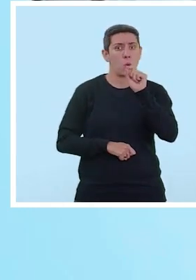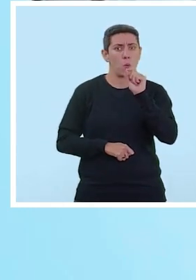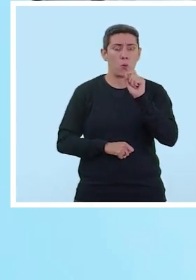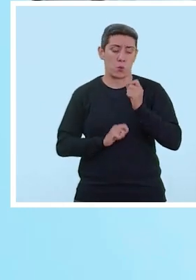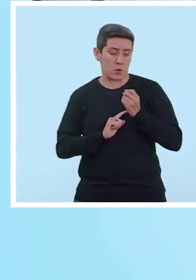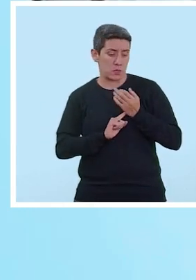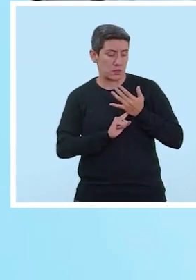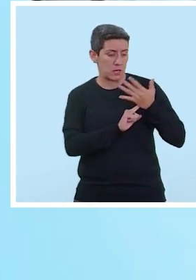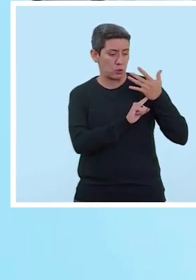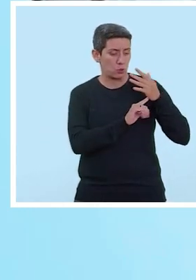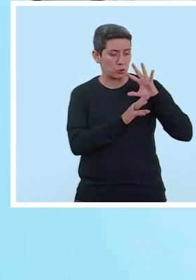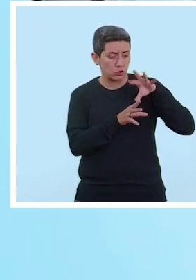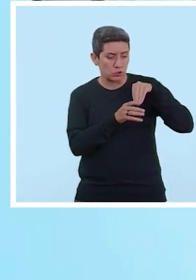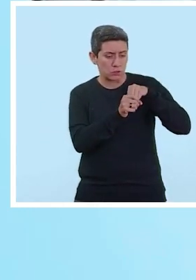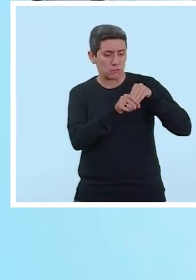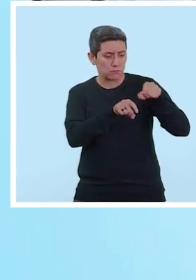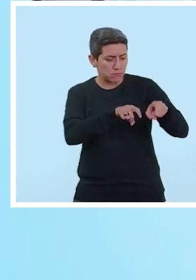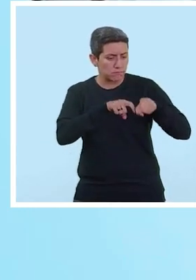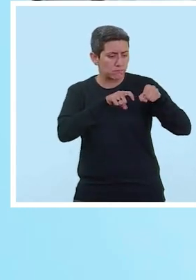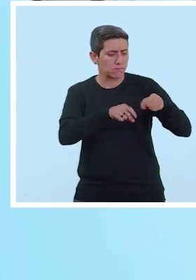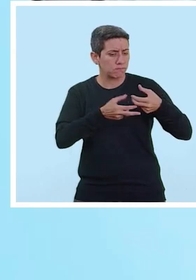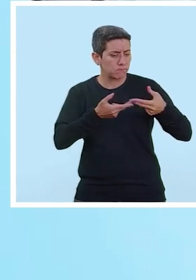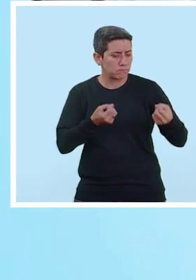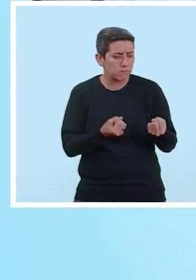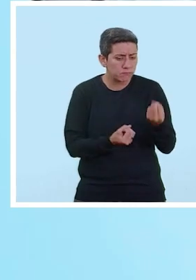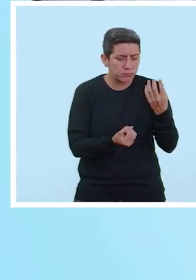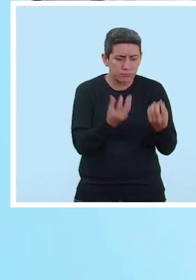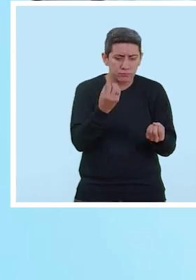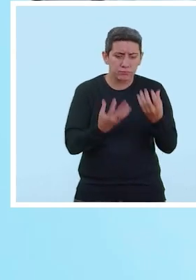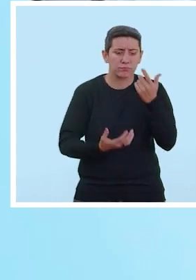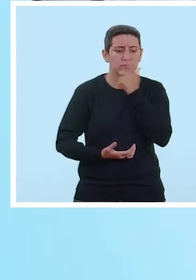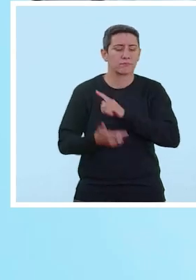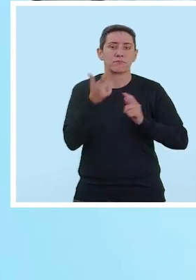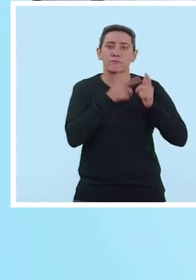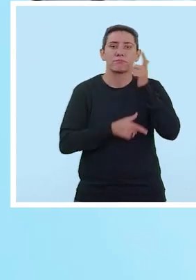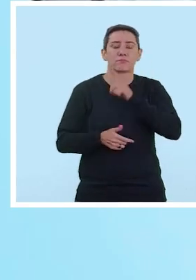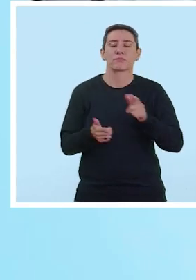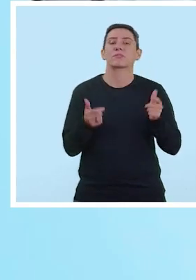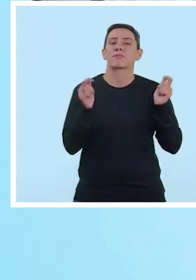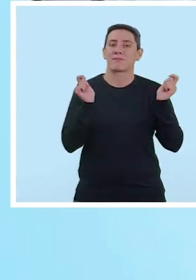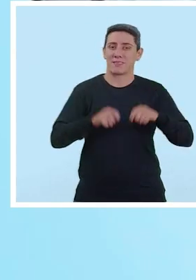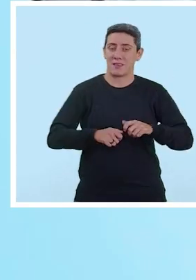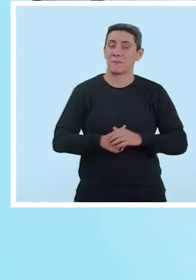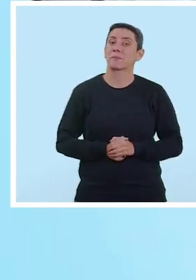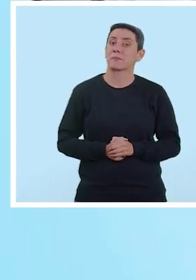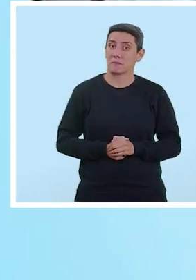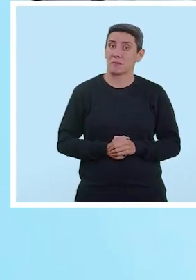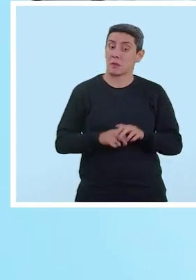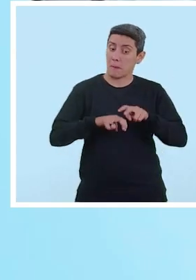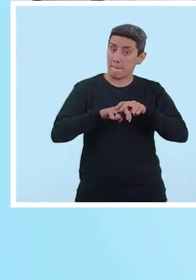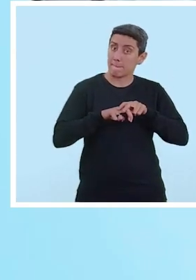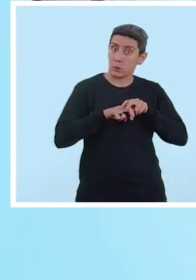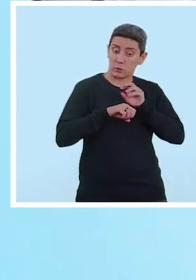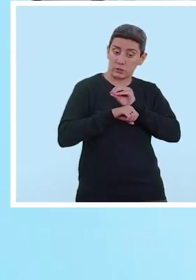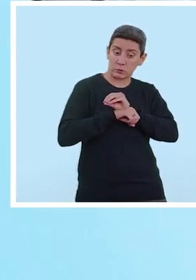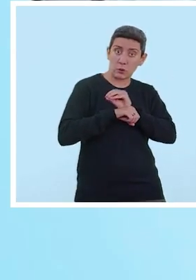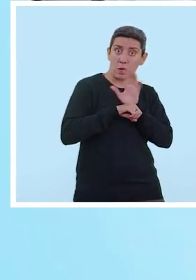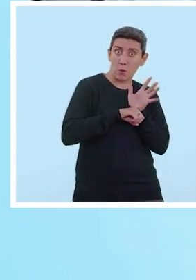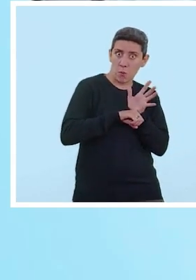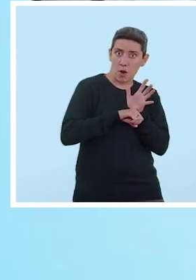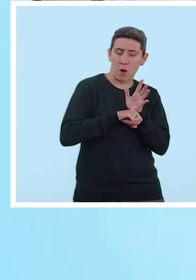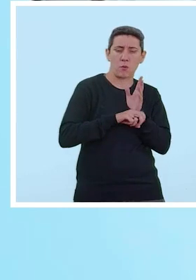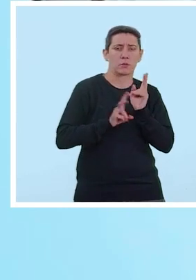e o produtor agrícola posso se beneficiar juntos e nós da hoower estamos sempre